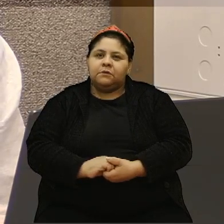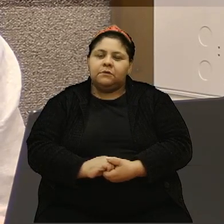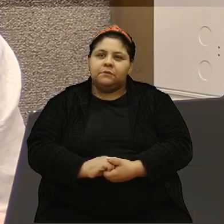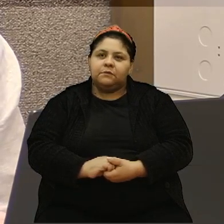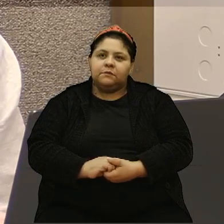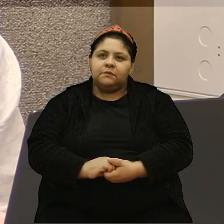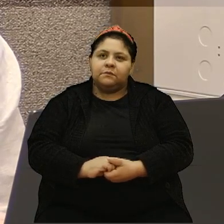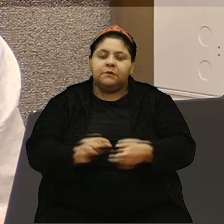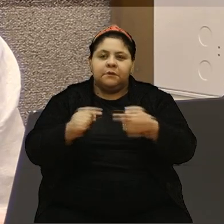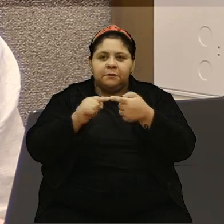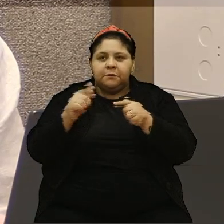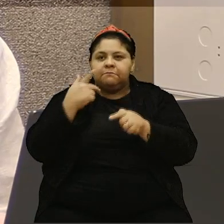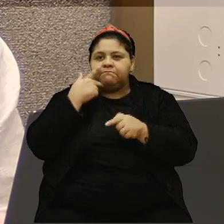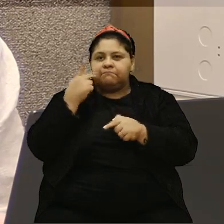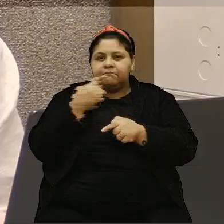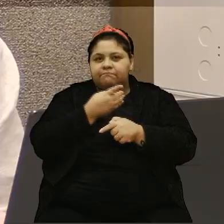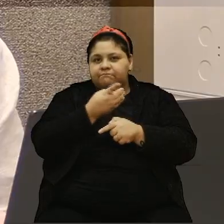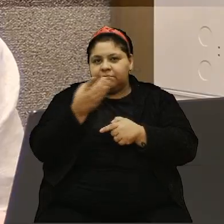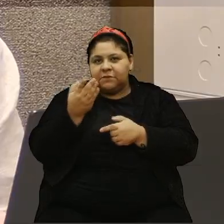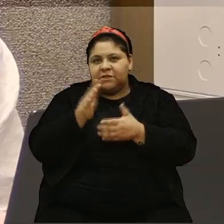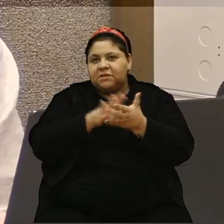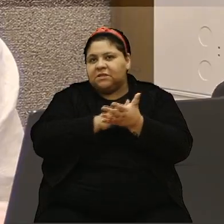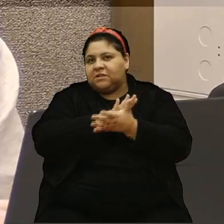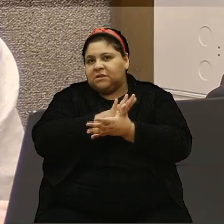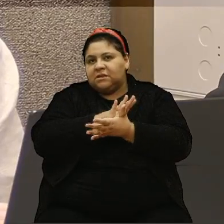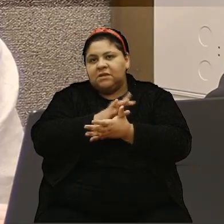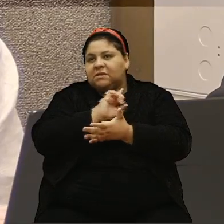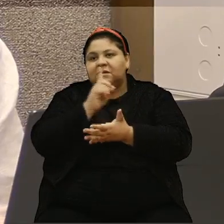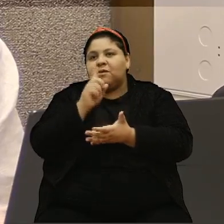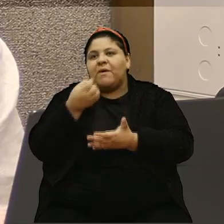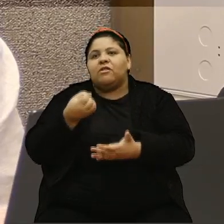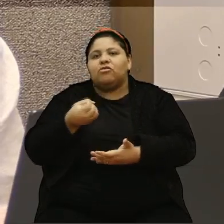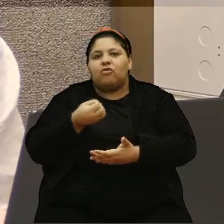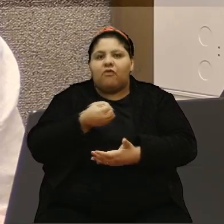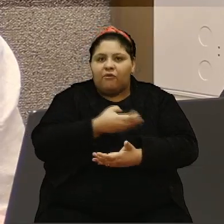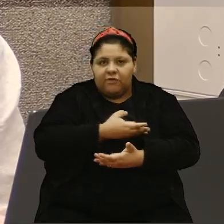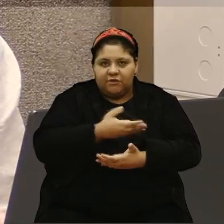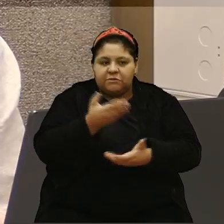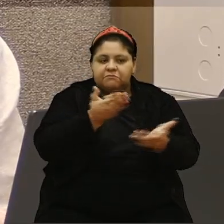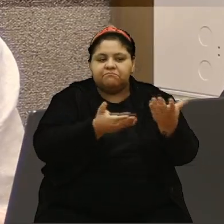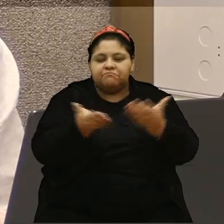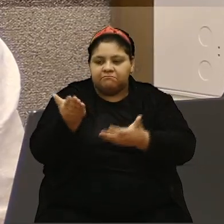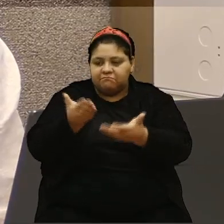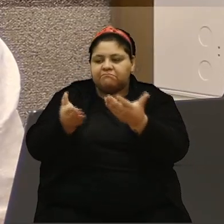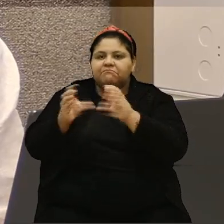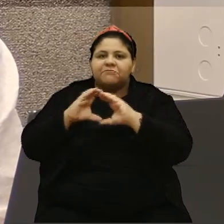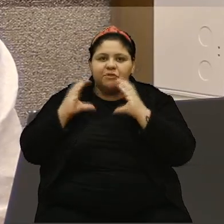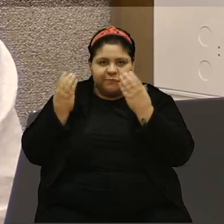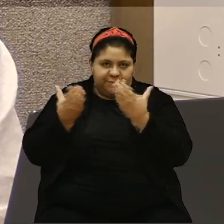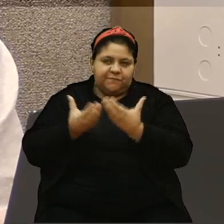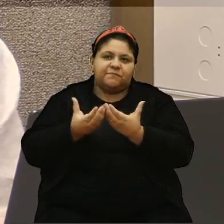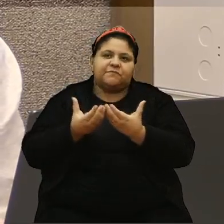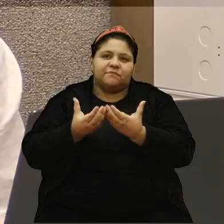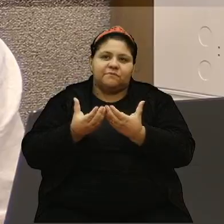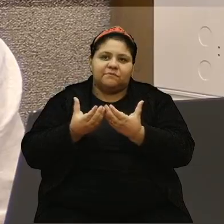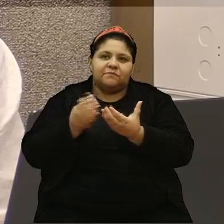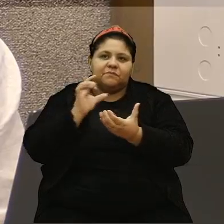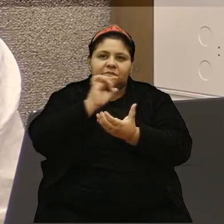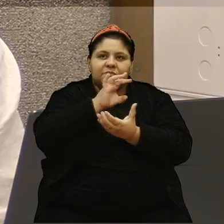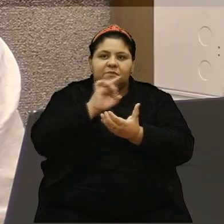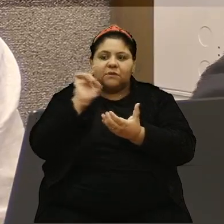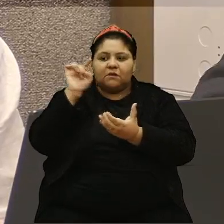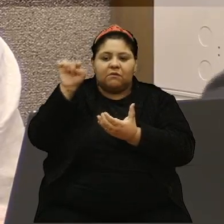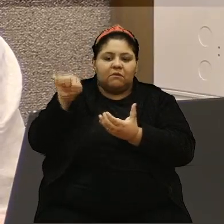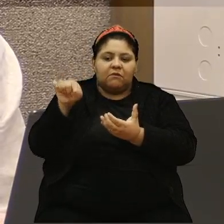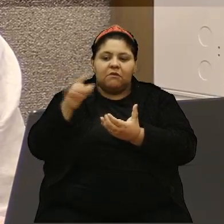dizer para Vossa Excelência que nada que já não seja novidade, né, das intervenções da comunidade. Porque cada um que vai para lá coloca o